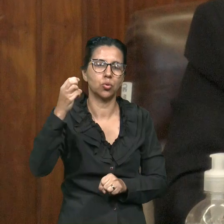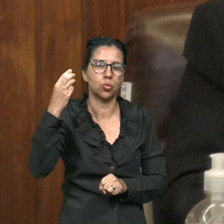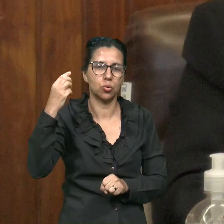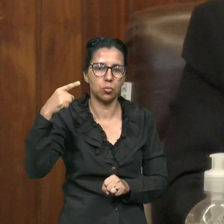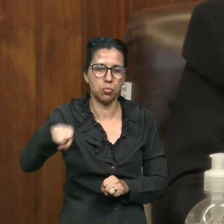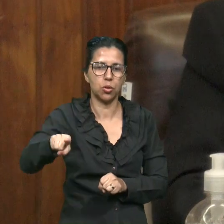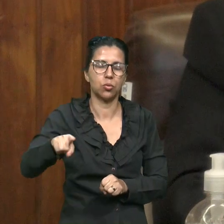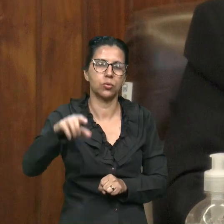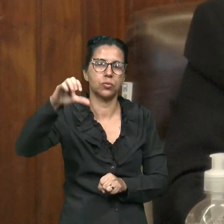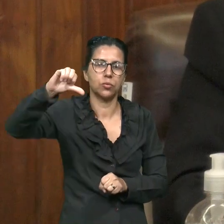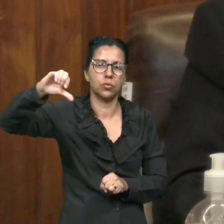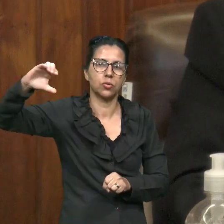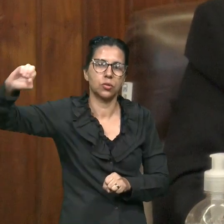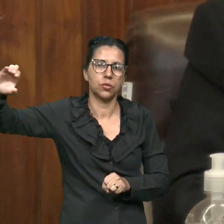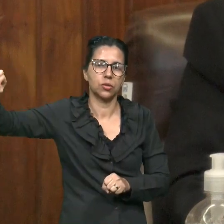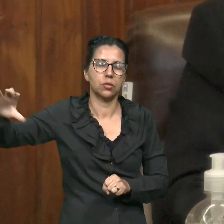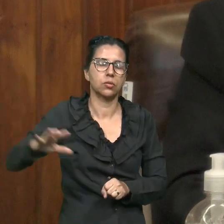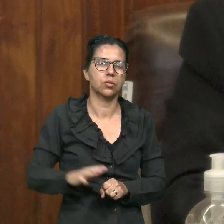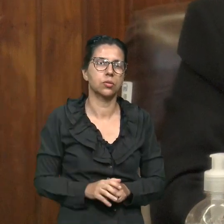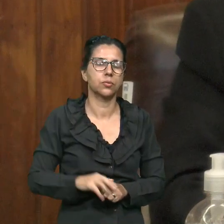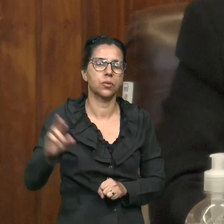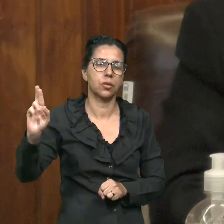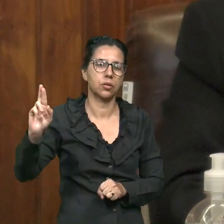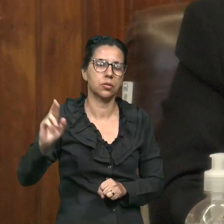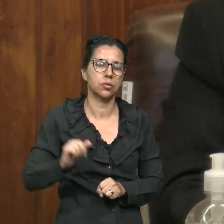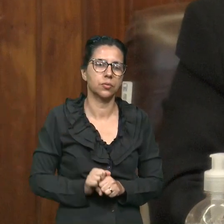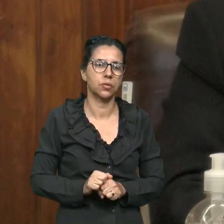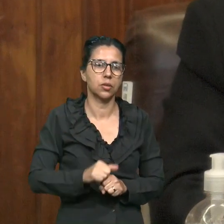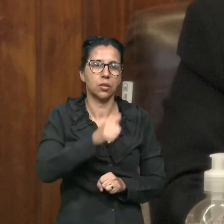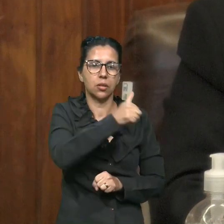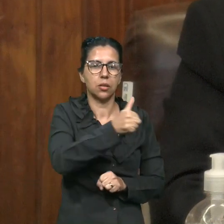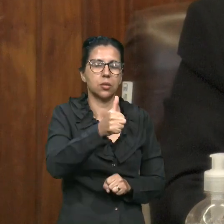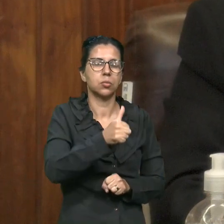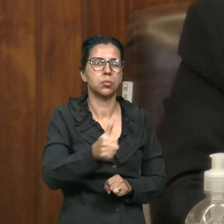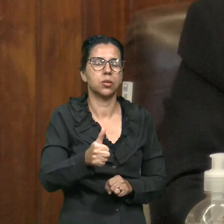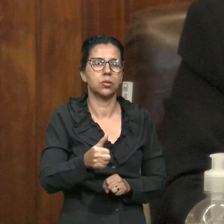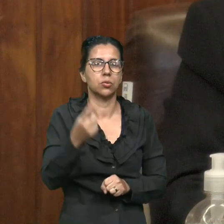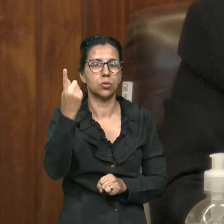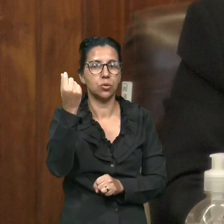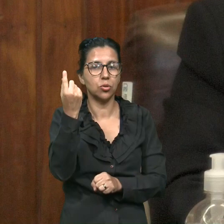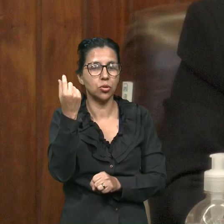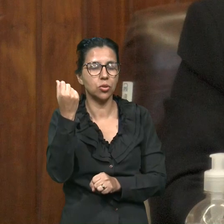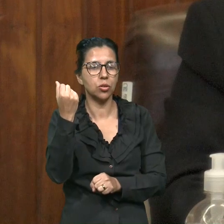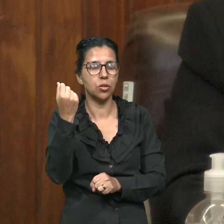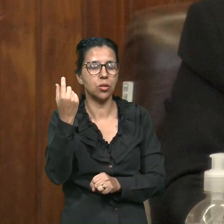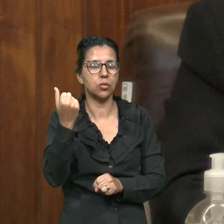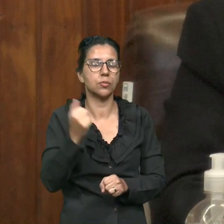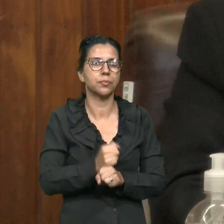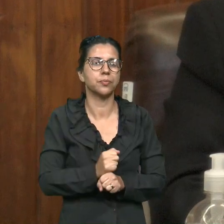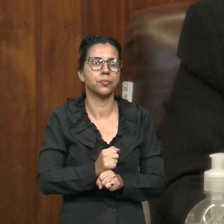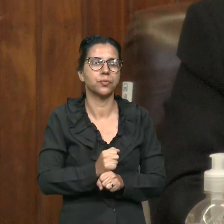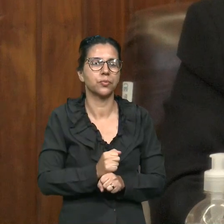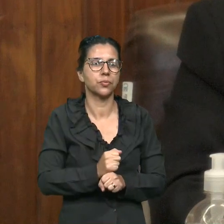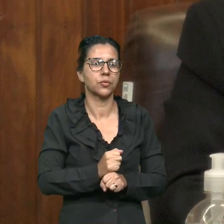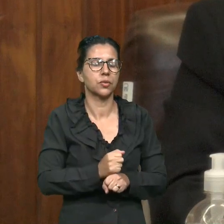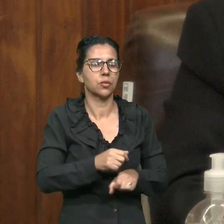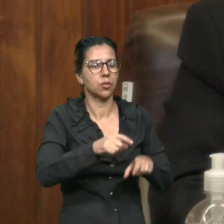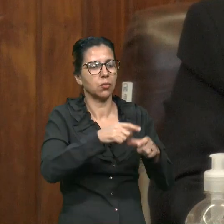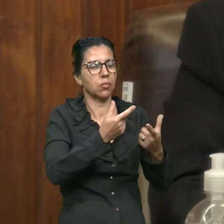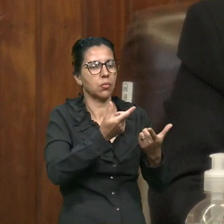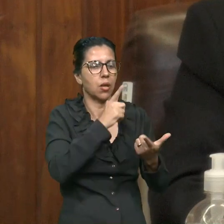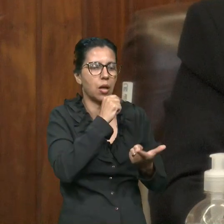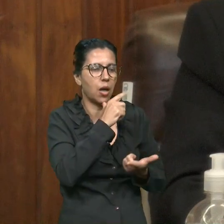R$ 618.900. 11º, tomada de preço 13/2022, Galeria Pluviais,